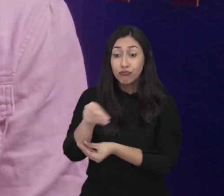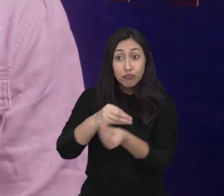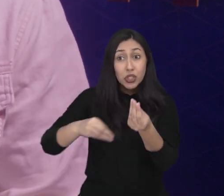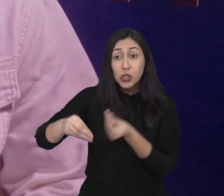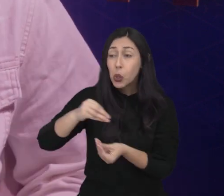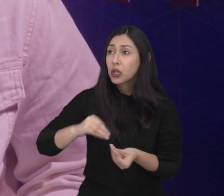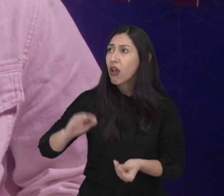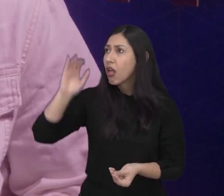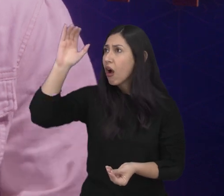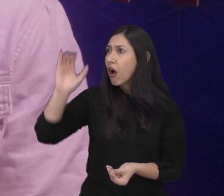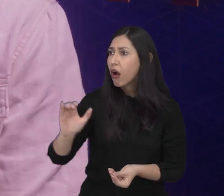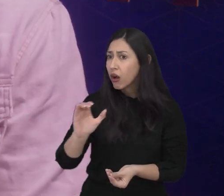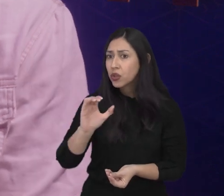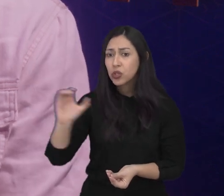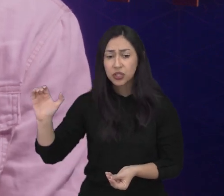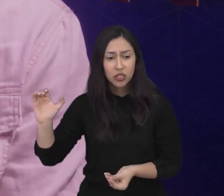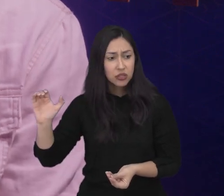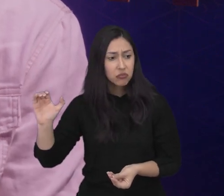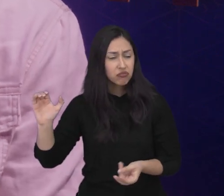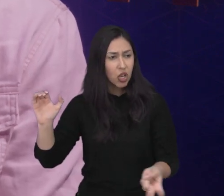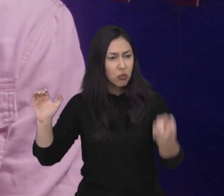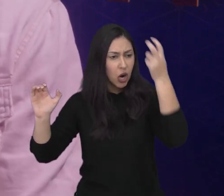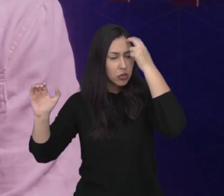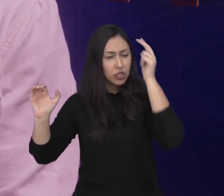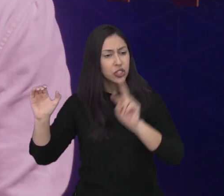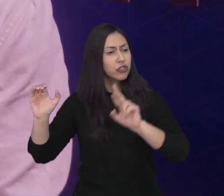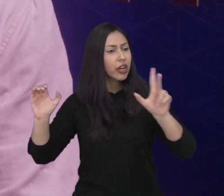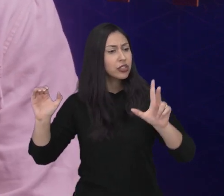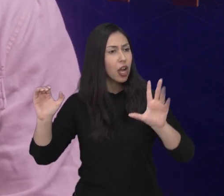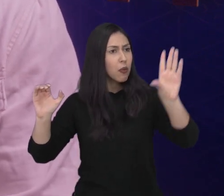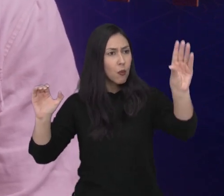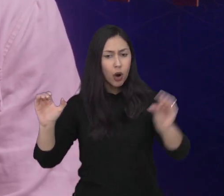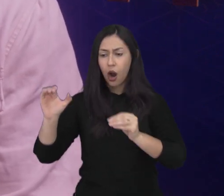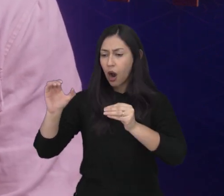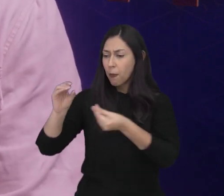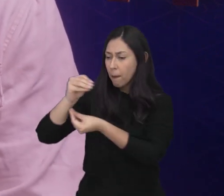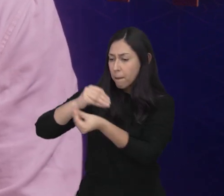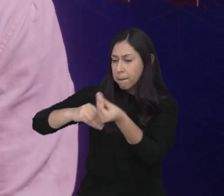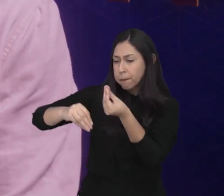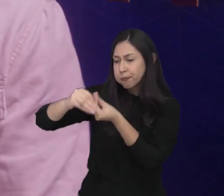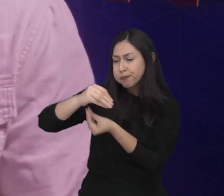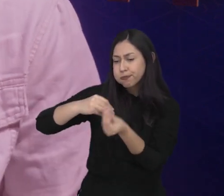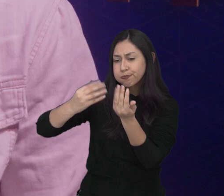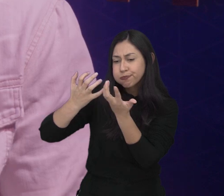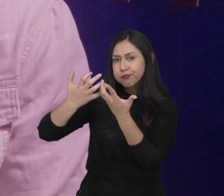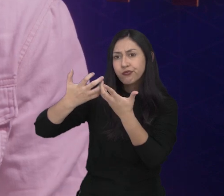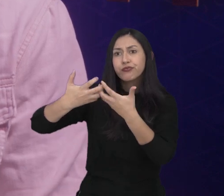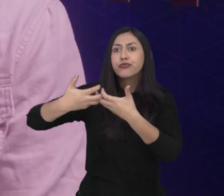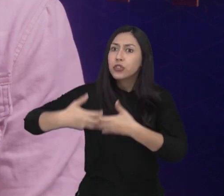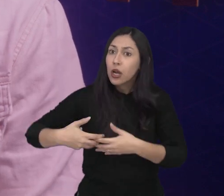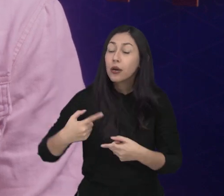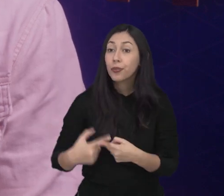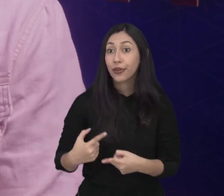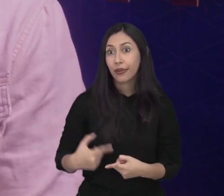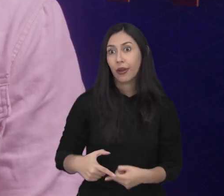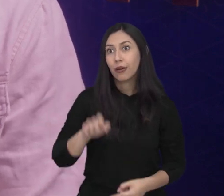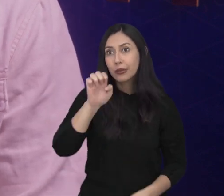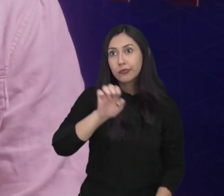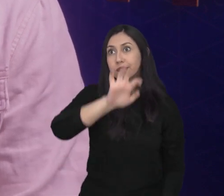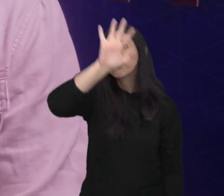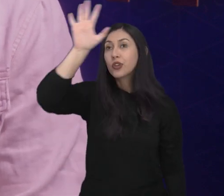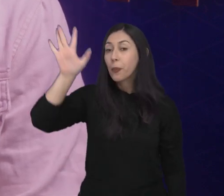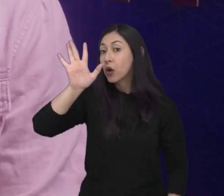cultura, mistura do catolicismo com outras culturas, né? Porque o catolicismo europeu, né, vinha para